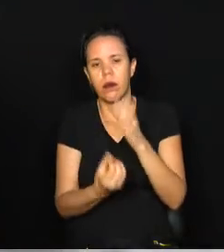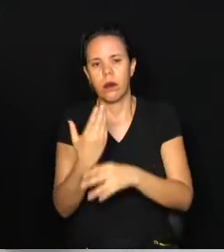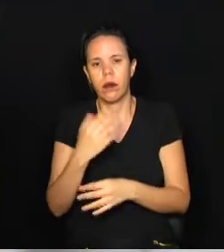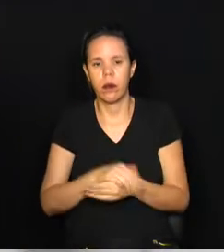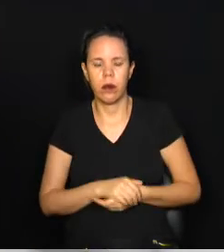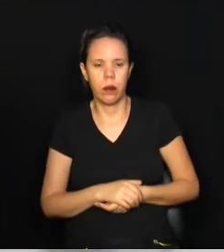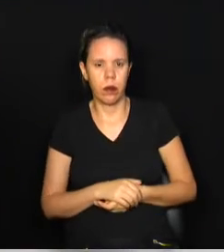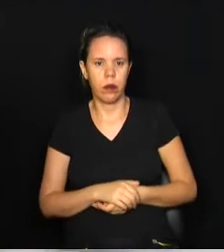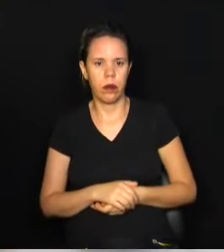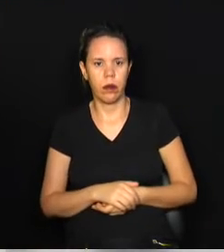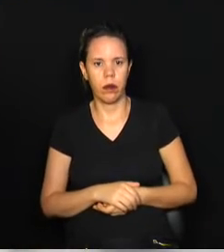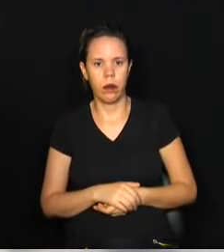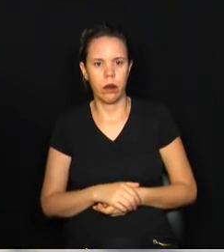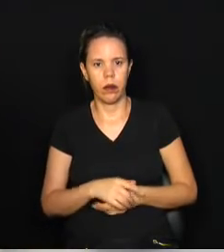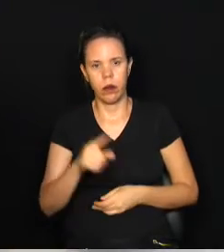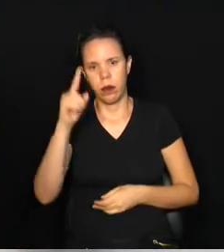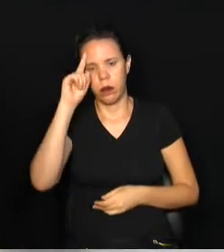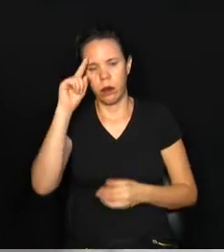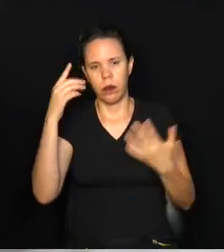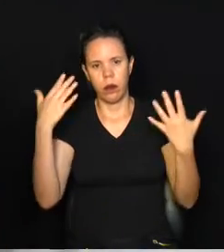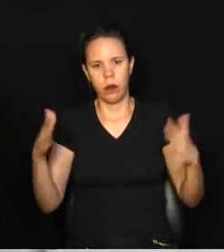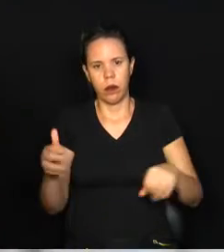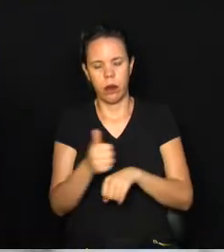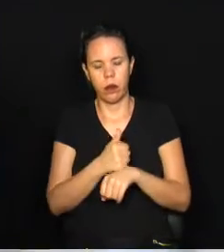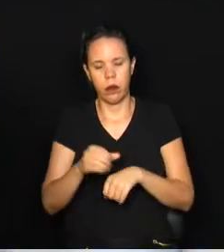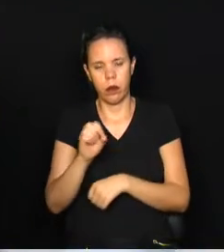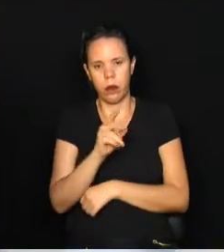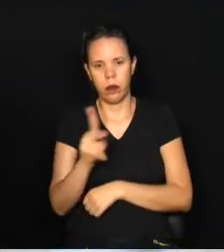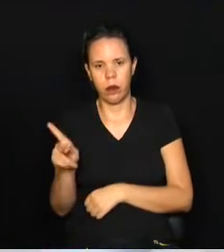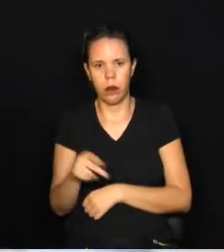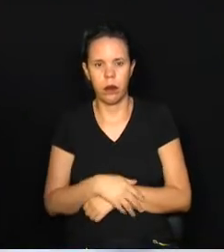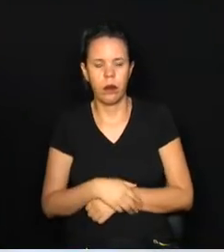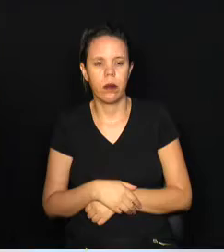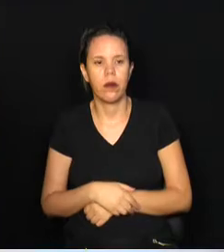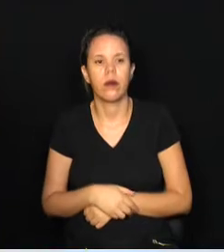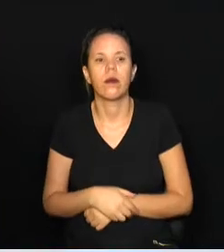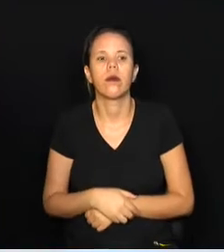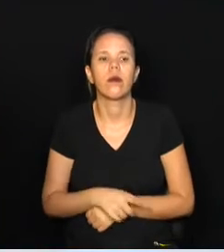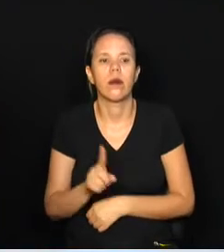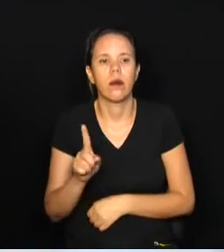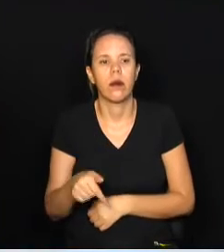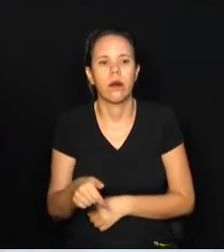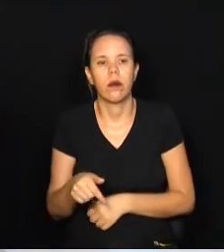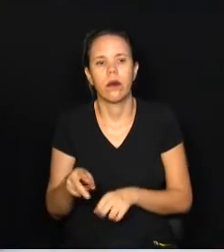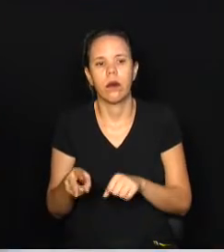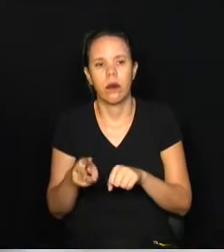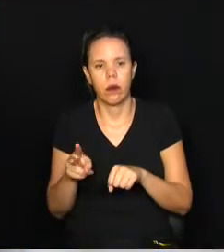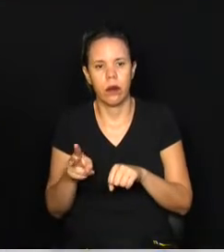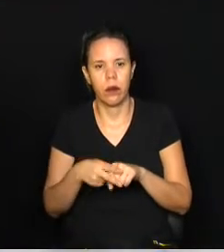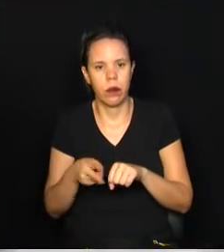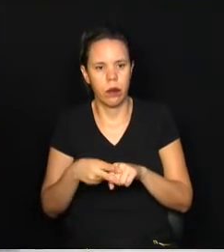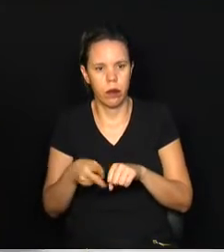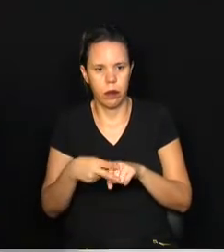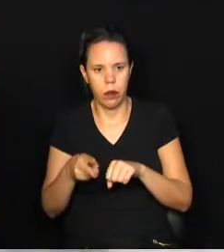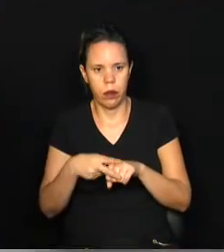né, do dia do optometrista, ideia, ela deriva do verbo ver. Então, se eu